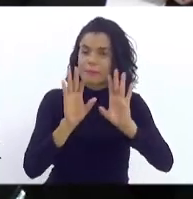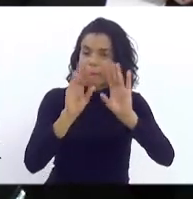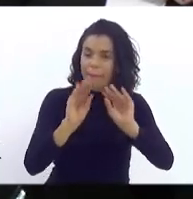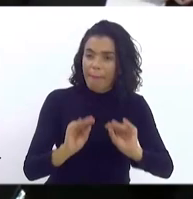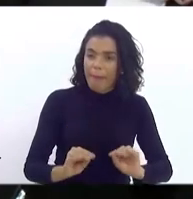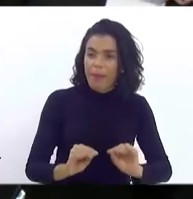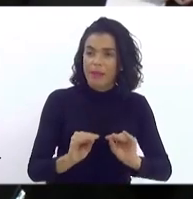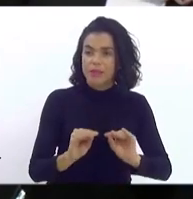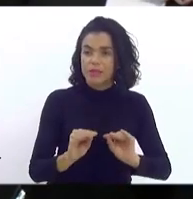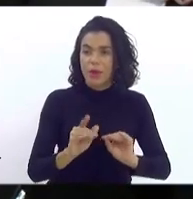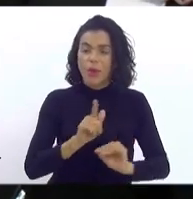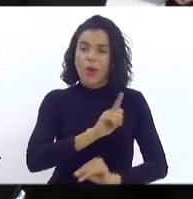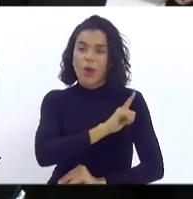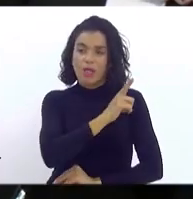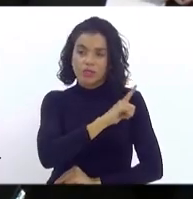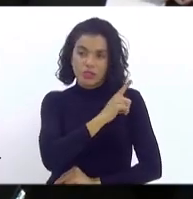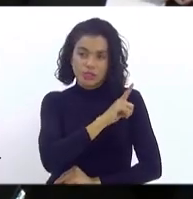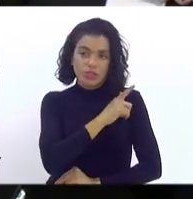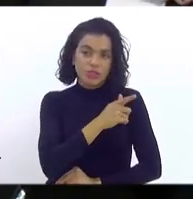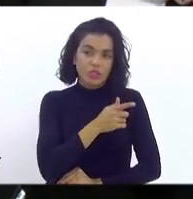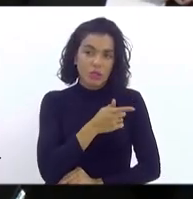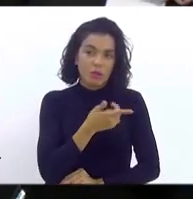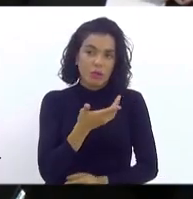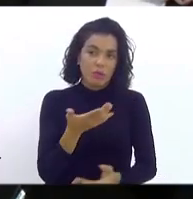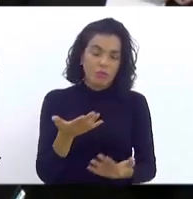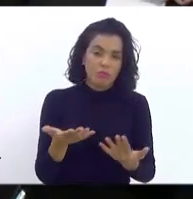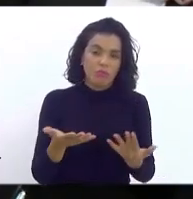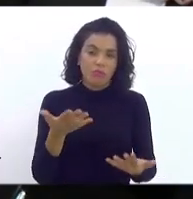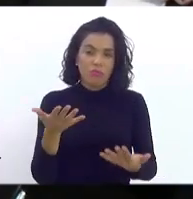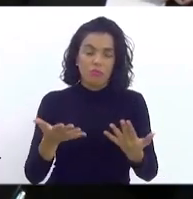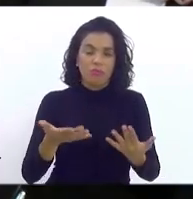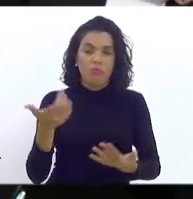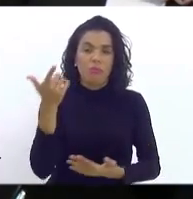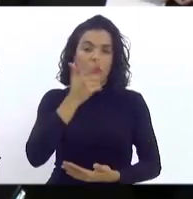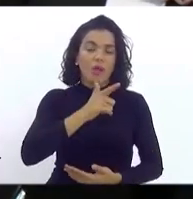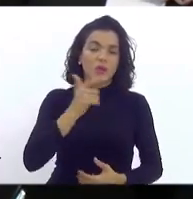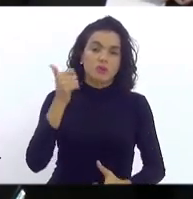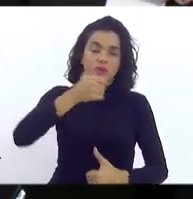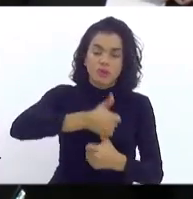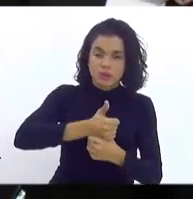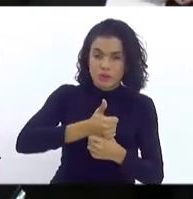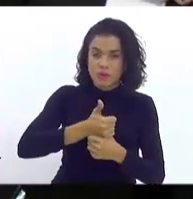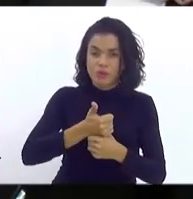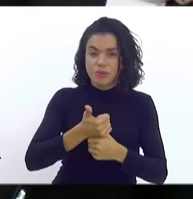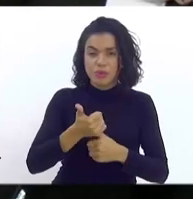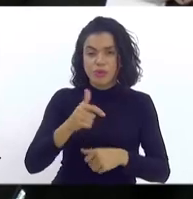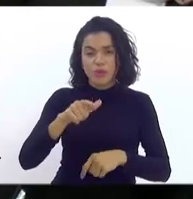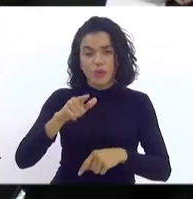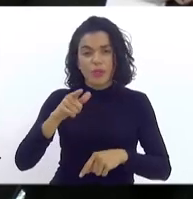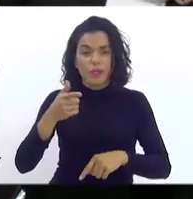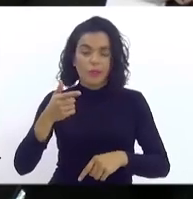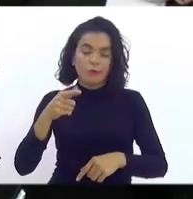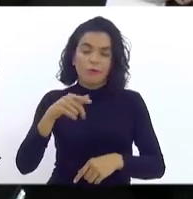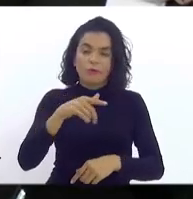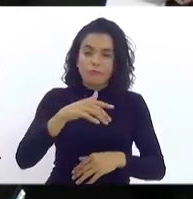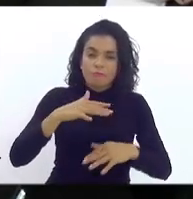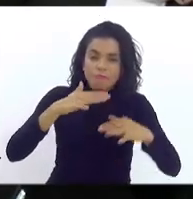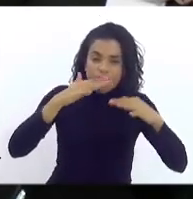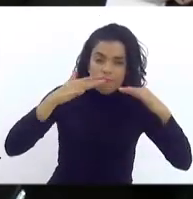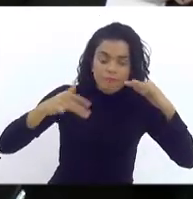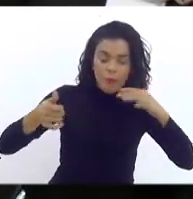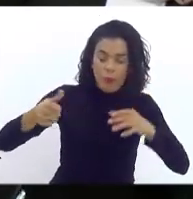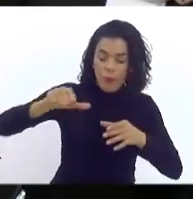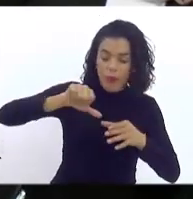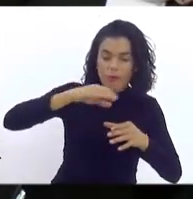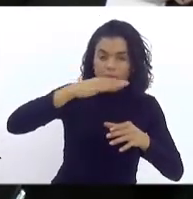uma gestão bem, bem próxima para que se faça essa substituição do odorante. Fazemos